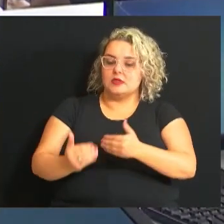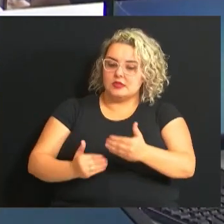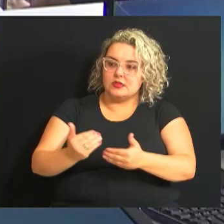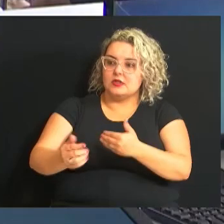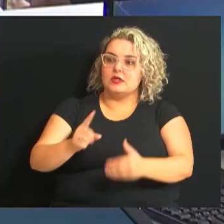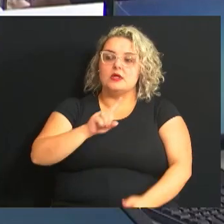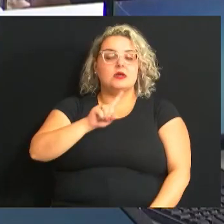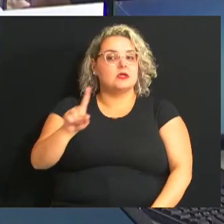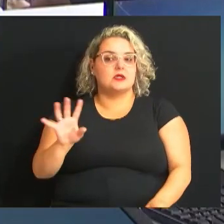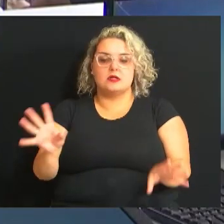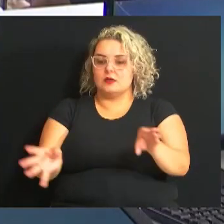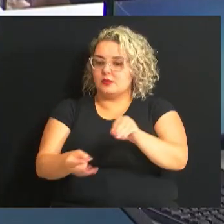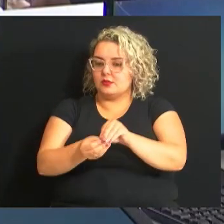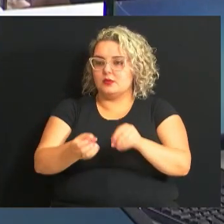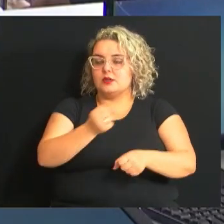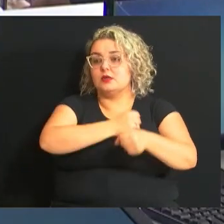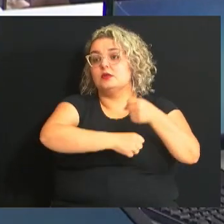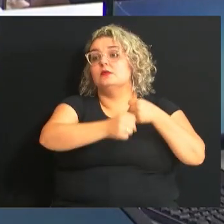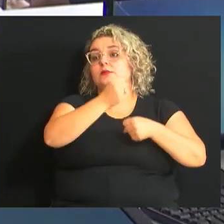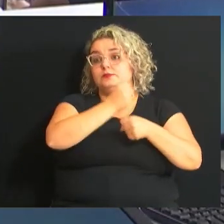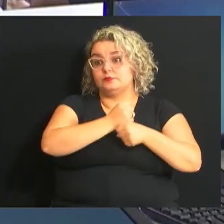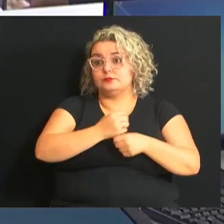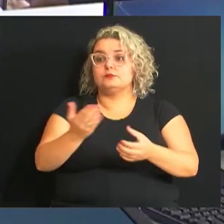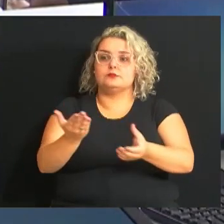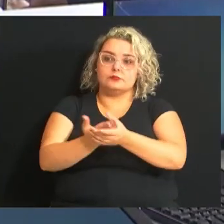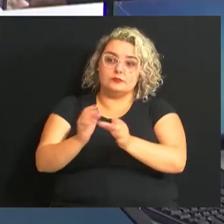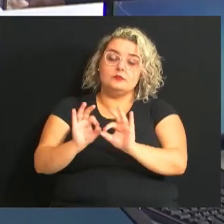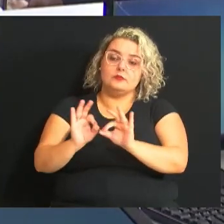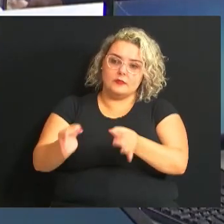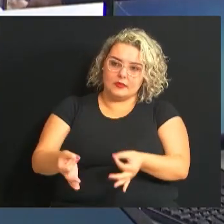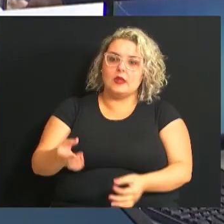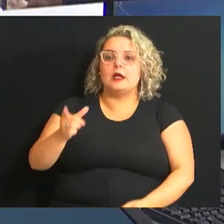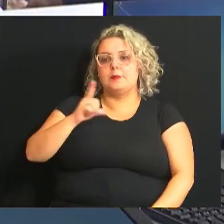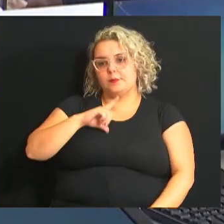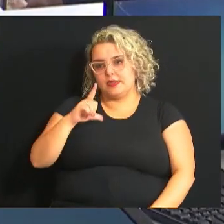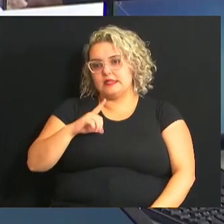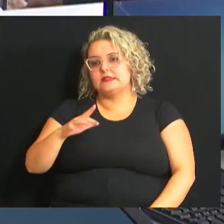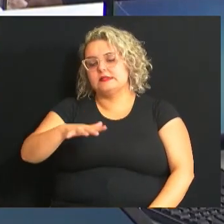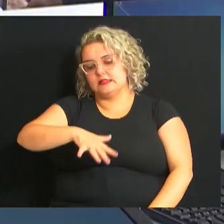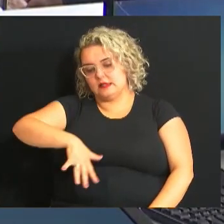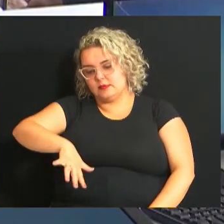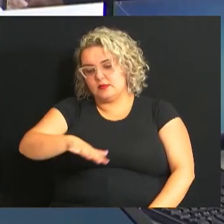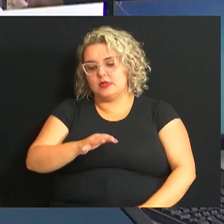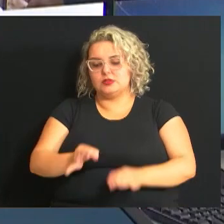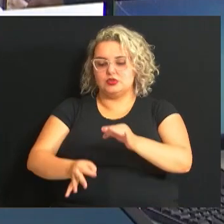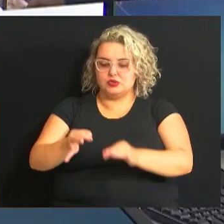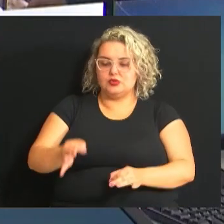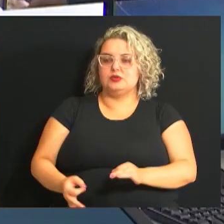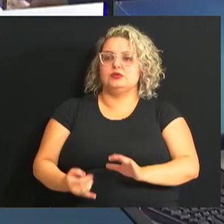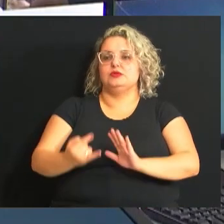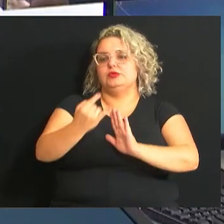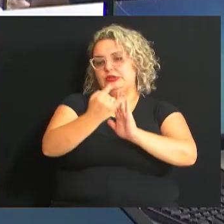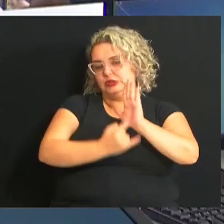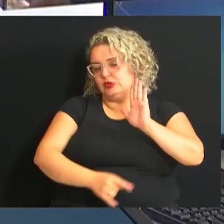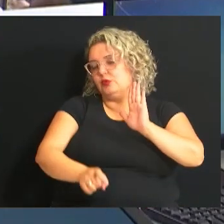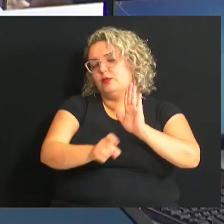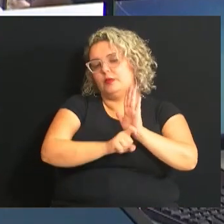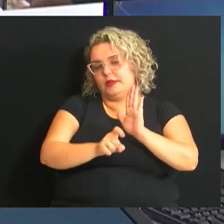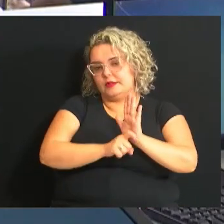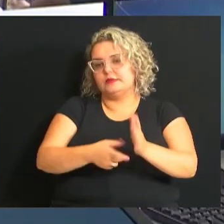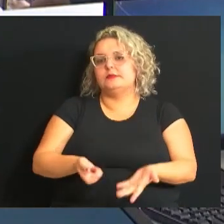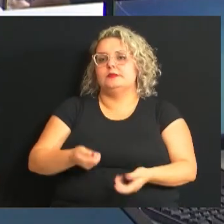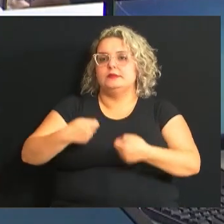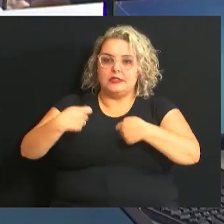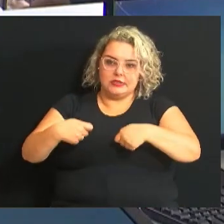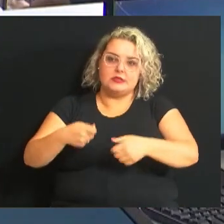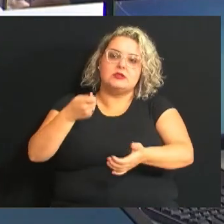ano passado. É um processo bem simples, né? Mas tem a parte jurídica e burocrática que é necessário ser cumprida, mas é muito simples. A partir do